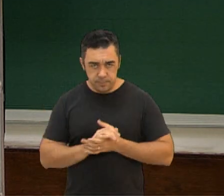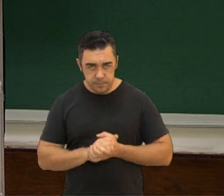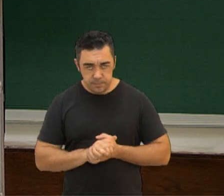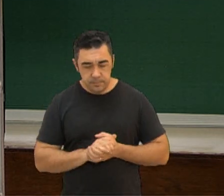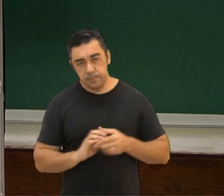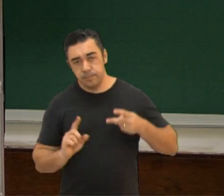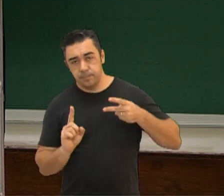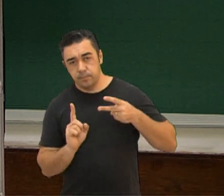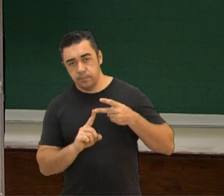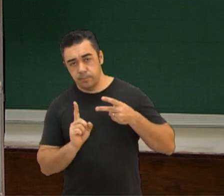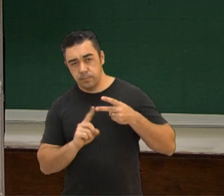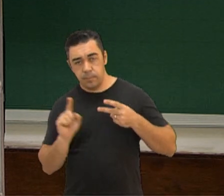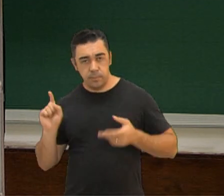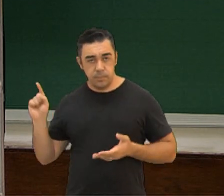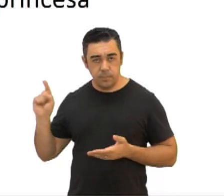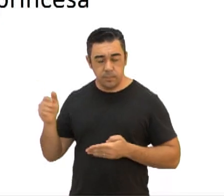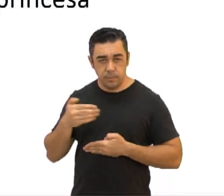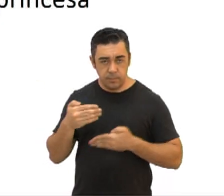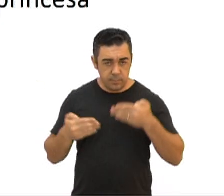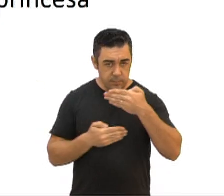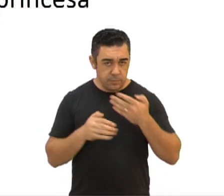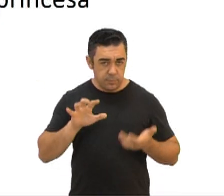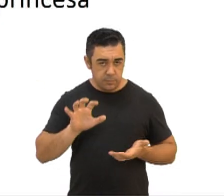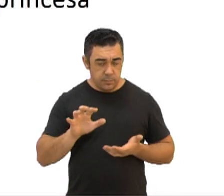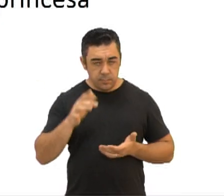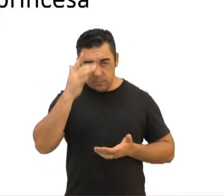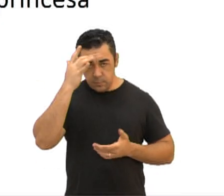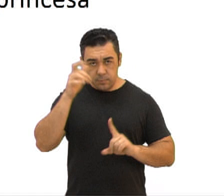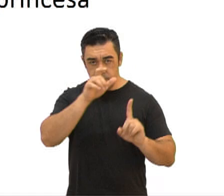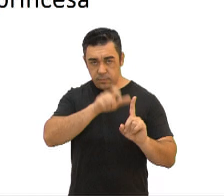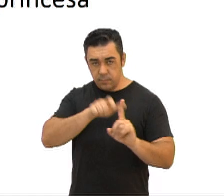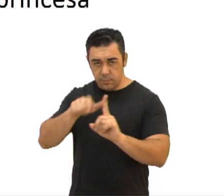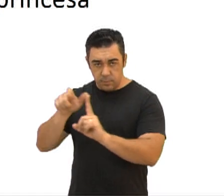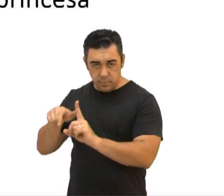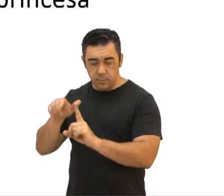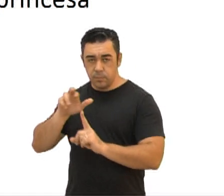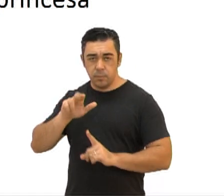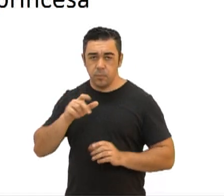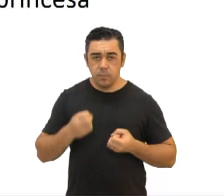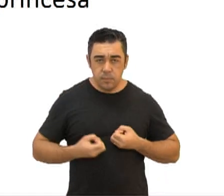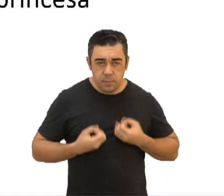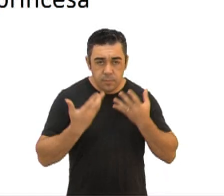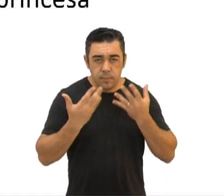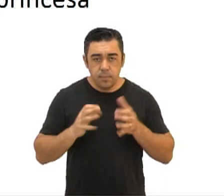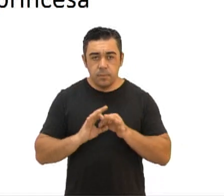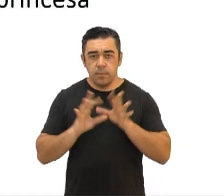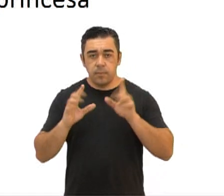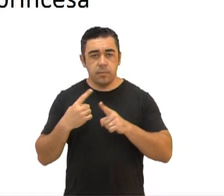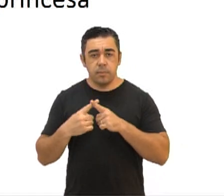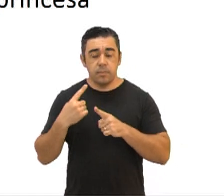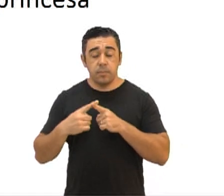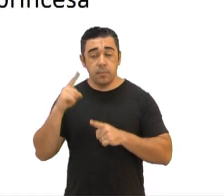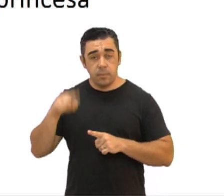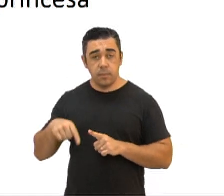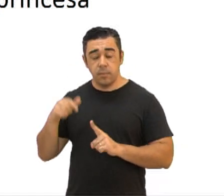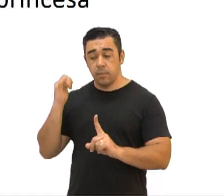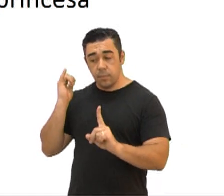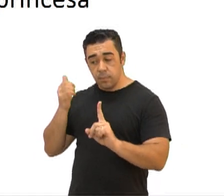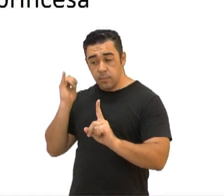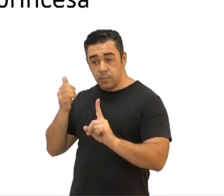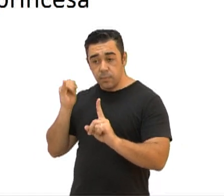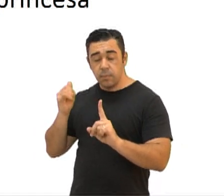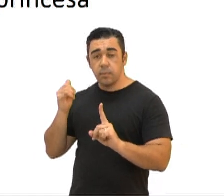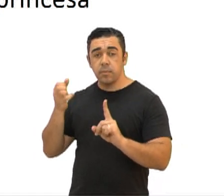segundo item aqui do nosso slide diz assim: as personagens não se exprimem livremente, porque é o narrador que fala pelas